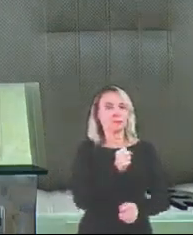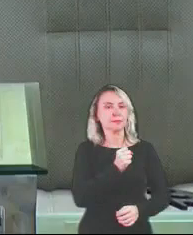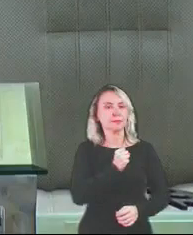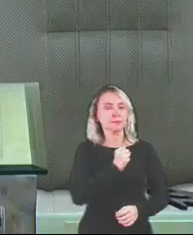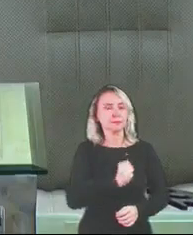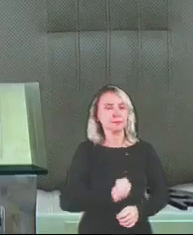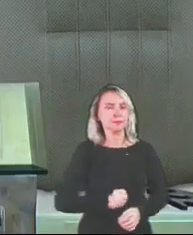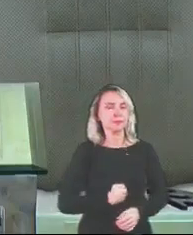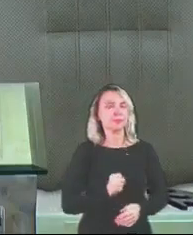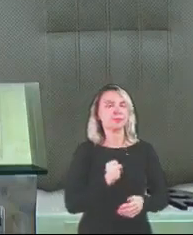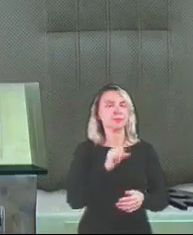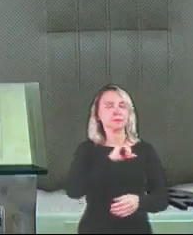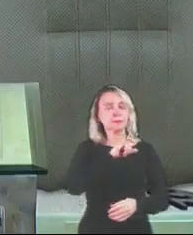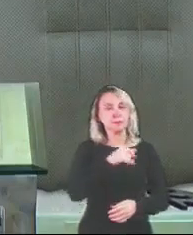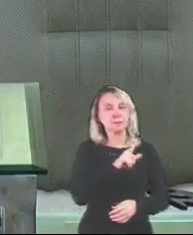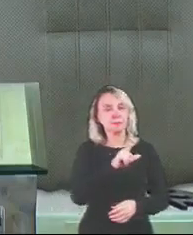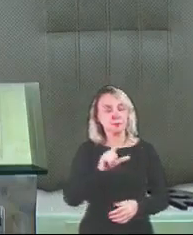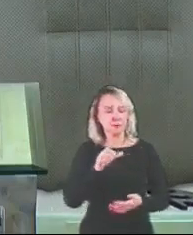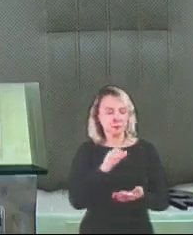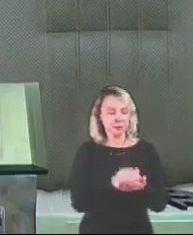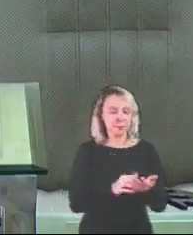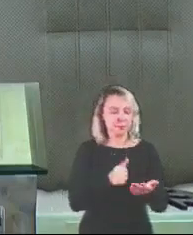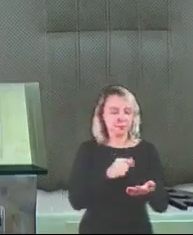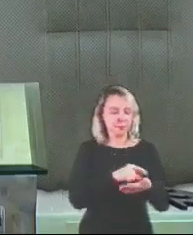versículo 11 e 12.